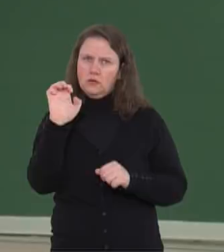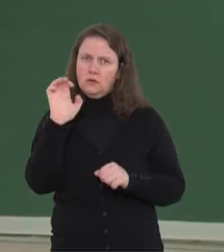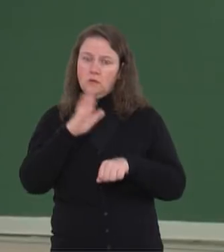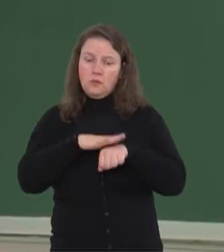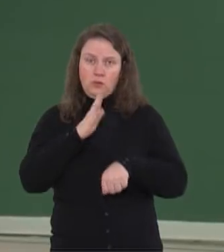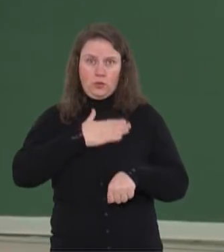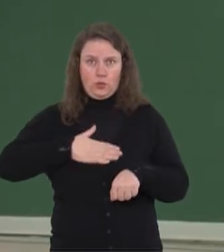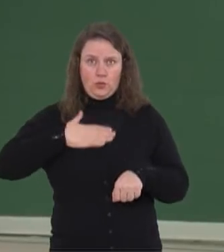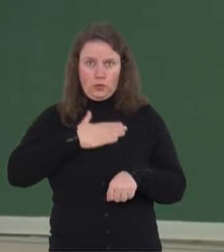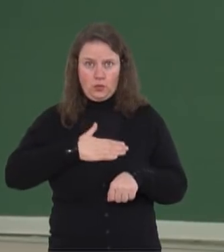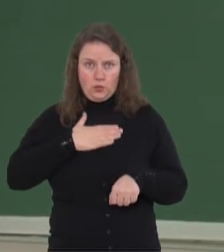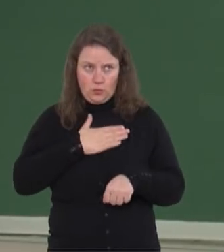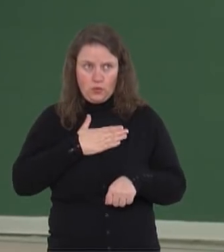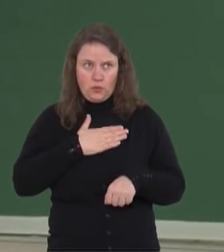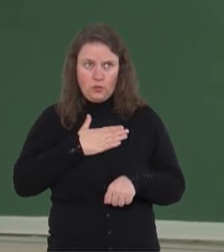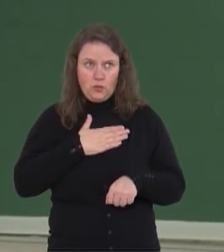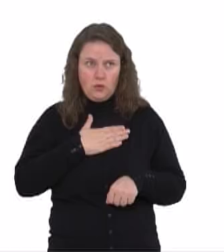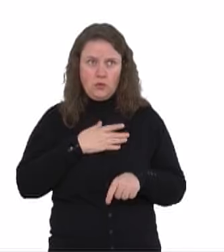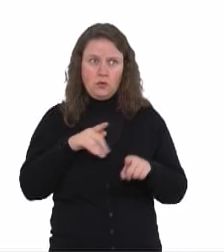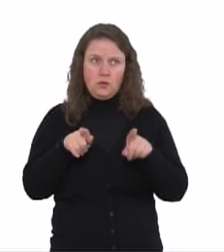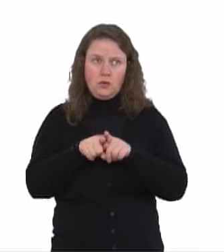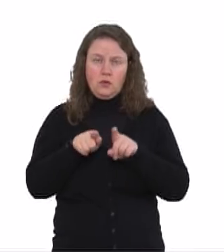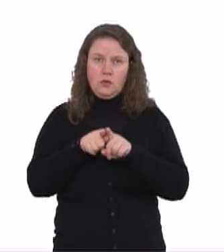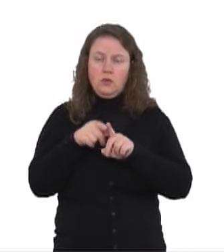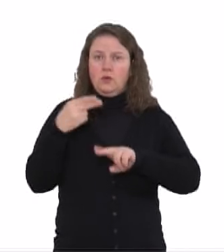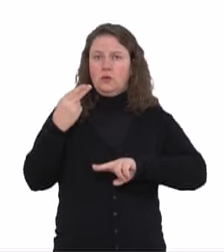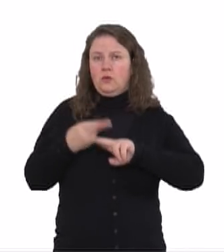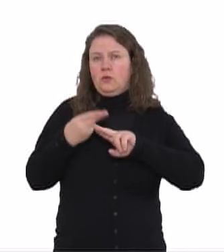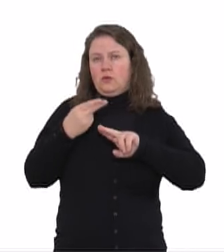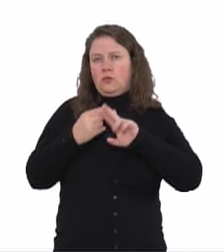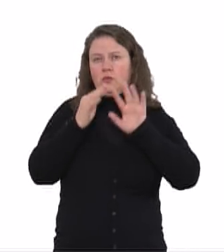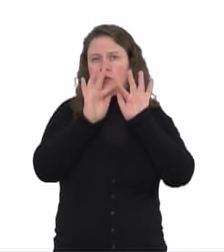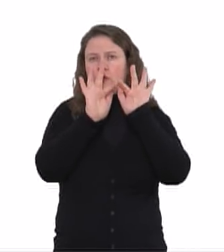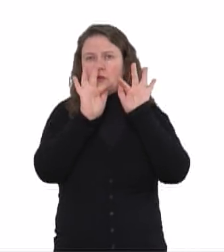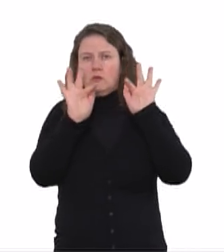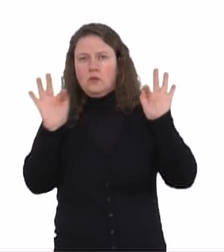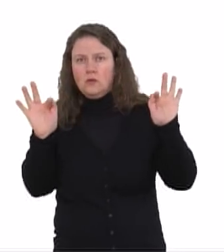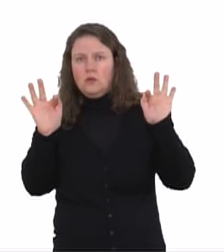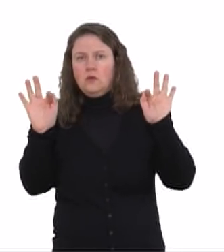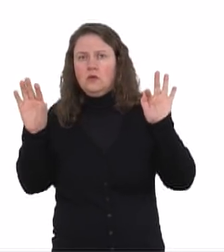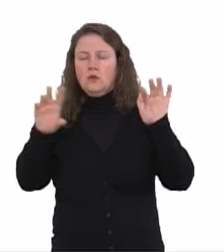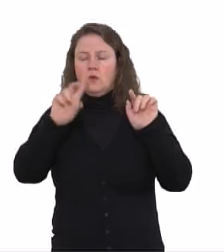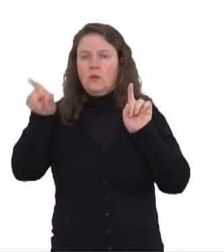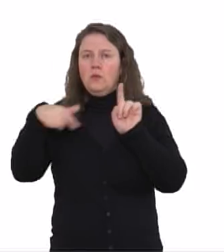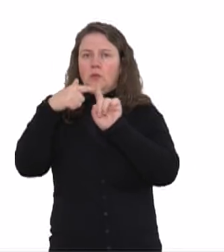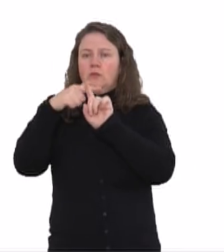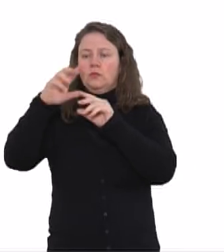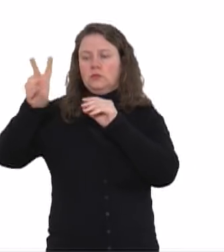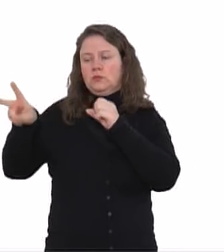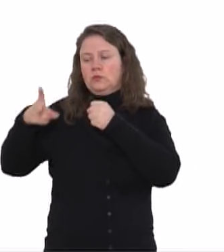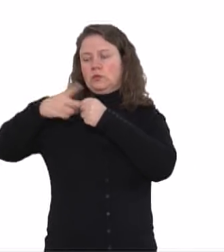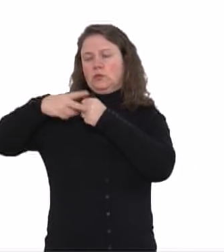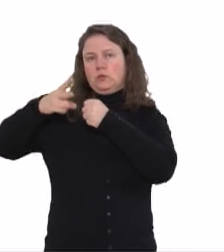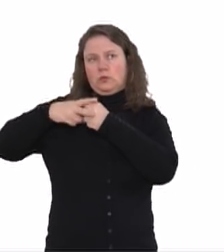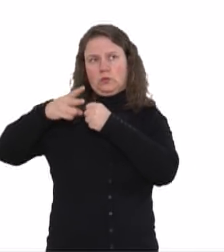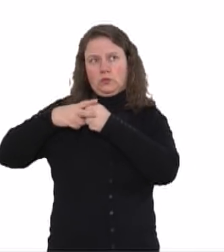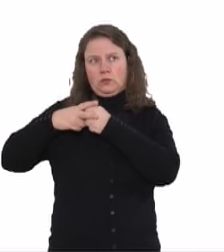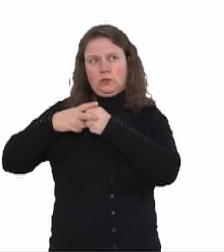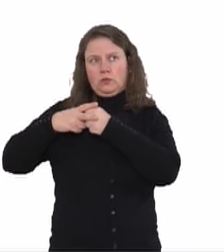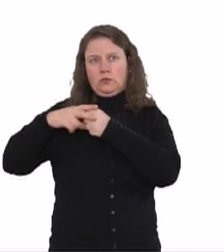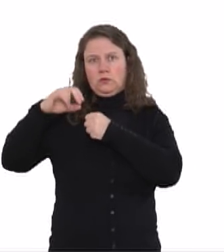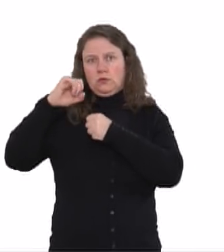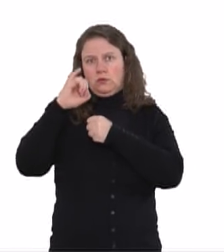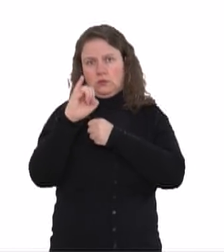frase, my favorite free time activities, e utilizou o verbo que ele está aqui no início. Se o verbo